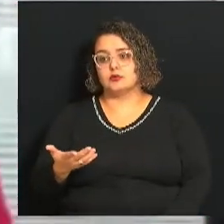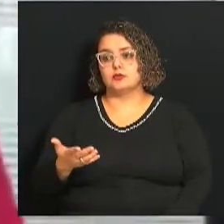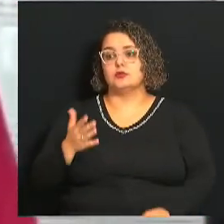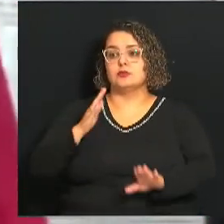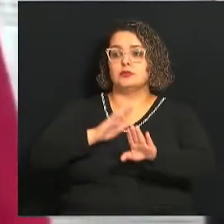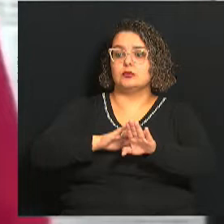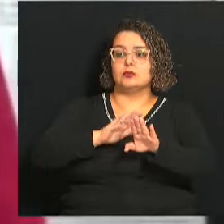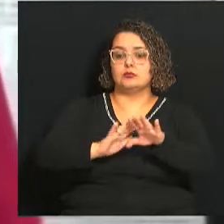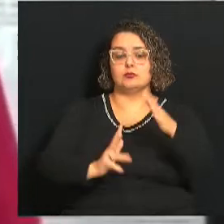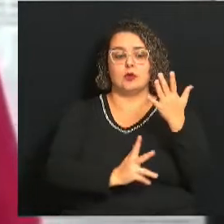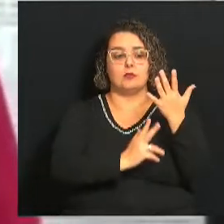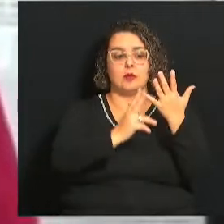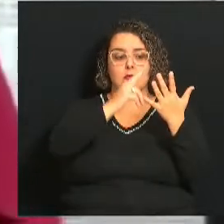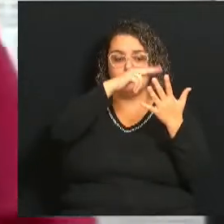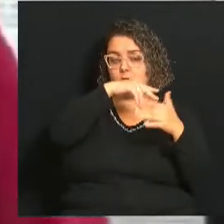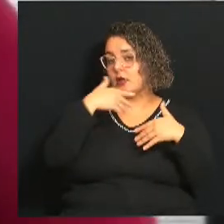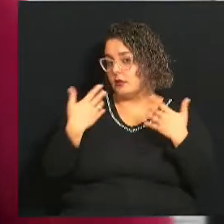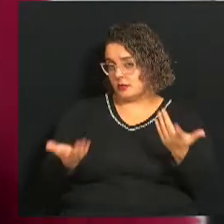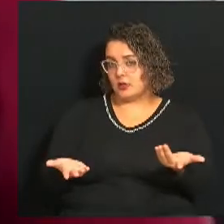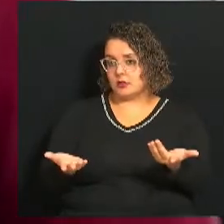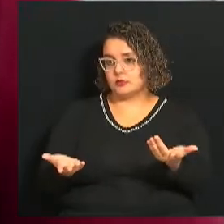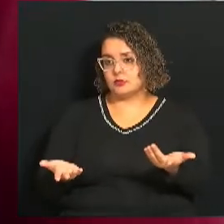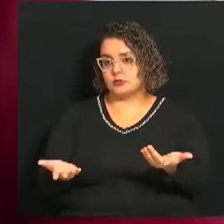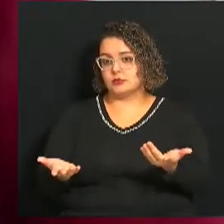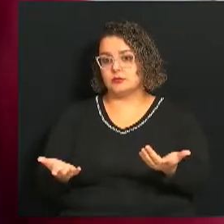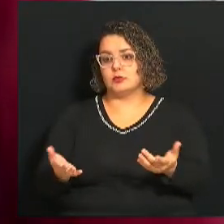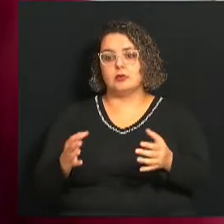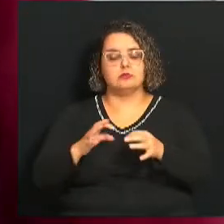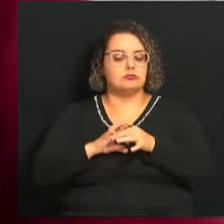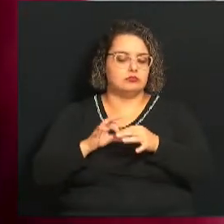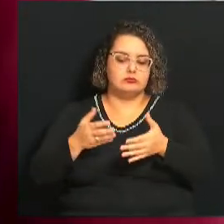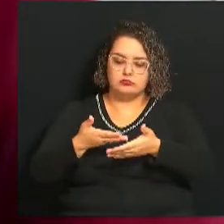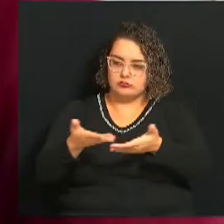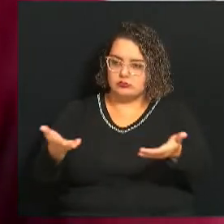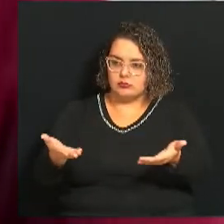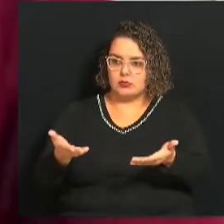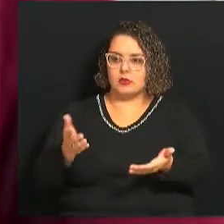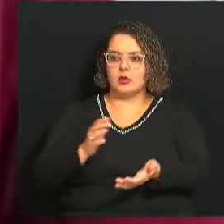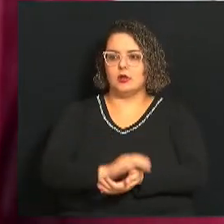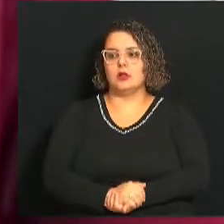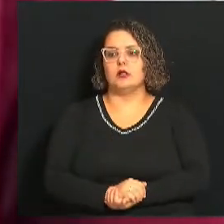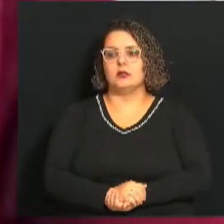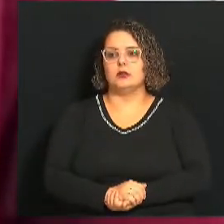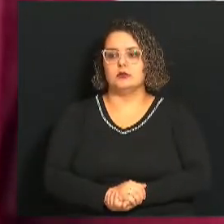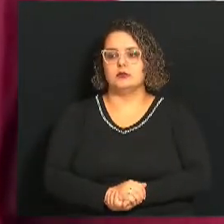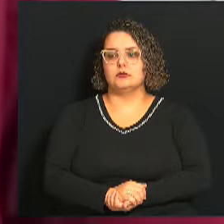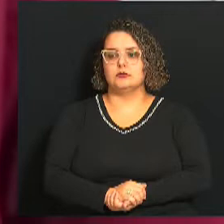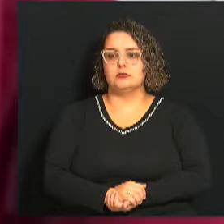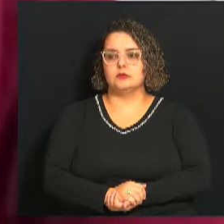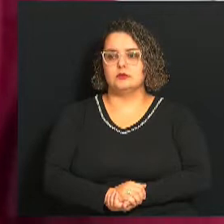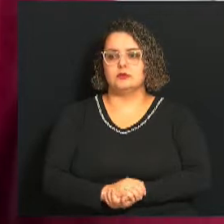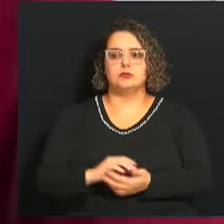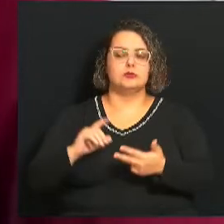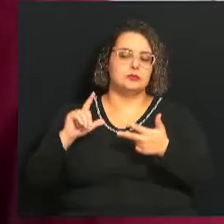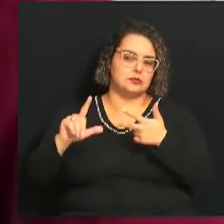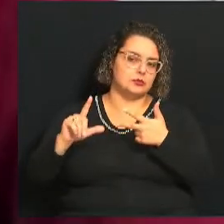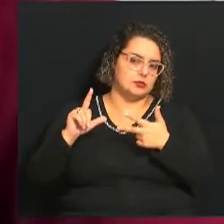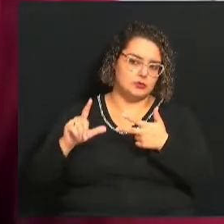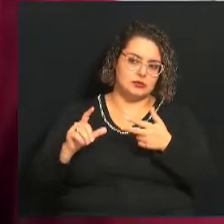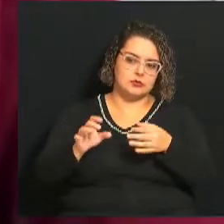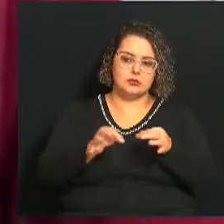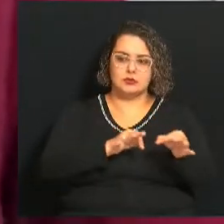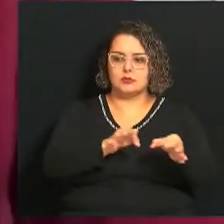podas. É isso, estamos aqui à disposição, né, dos representantes aí do Legislativo, das